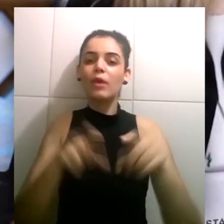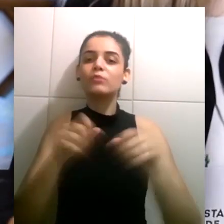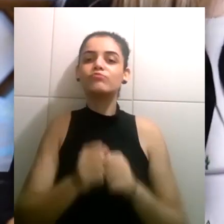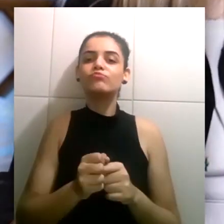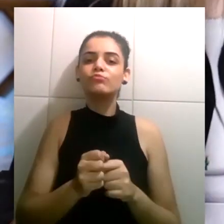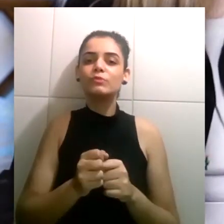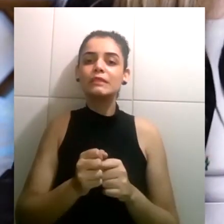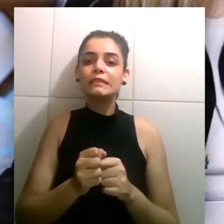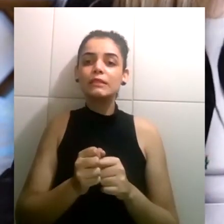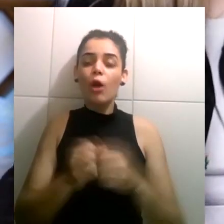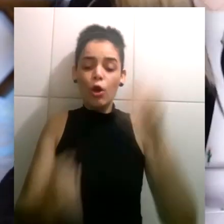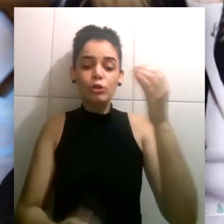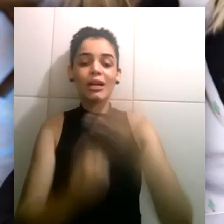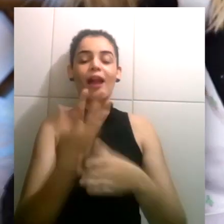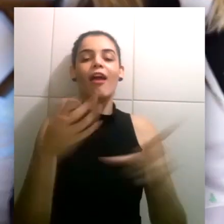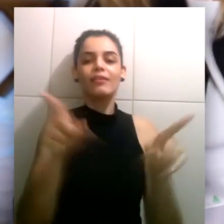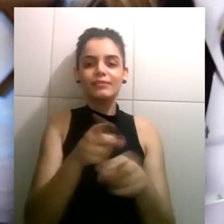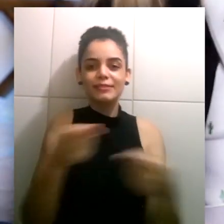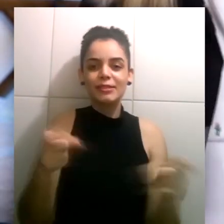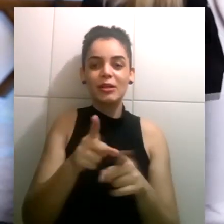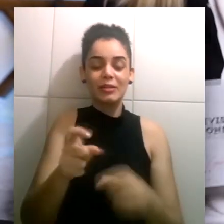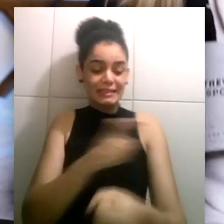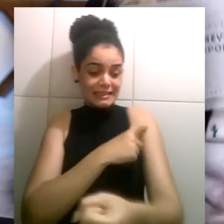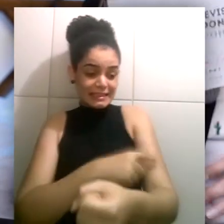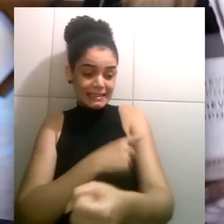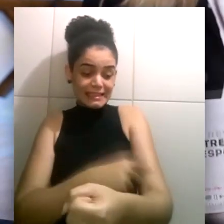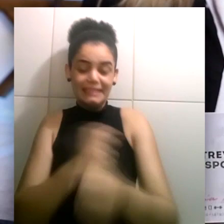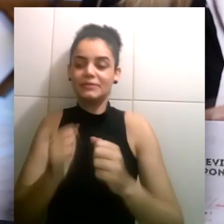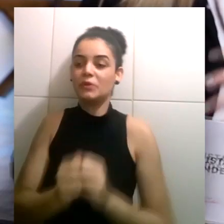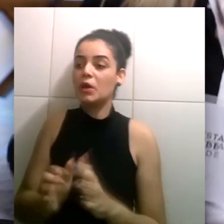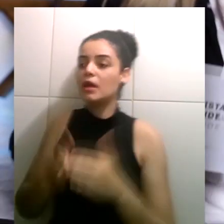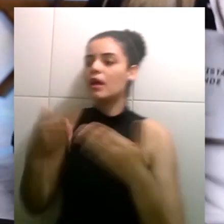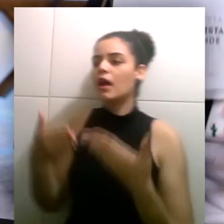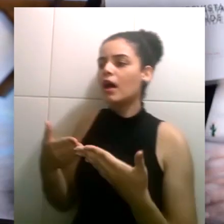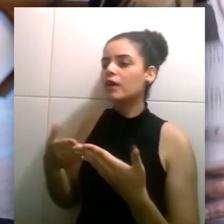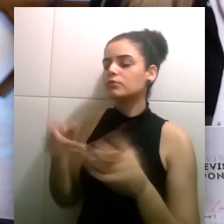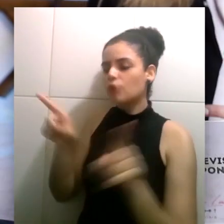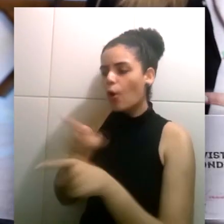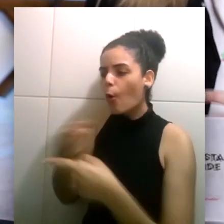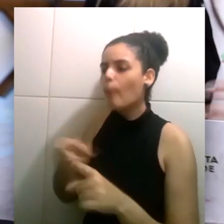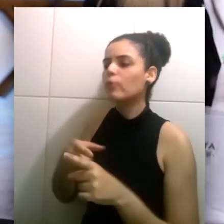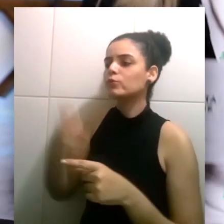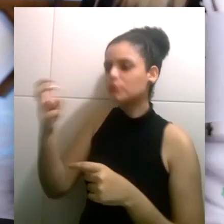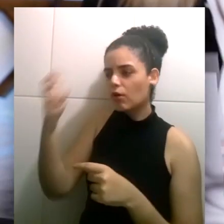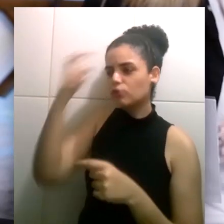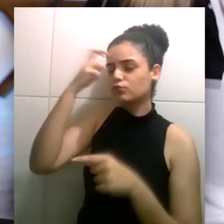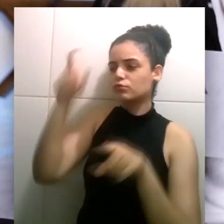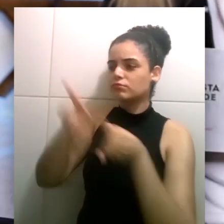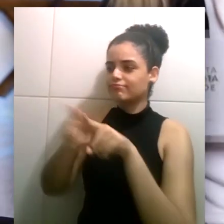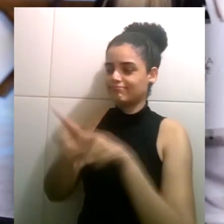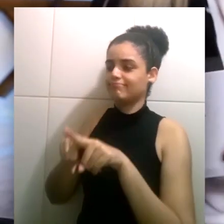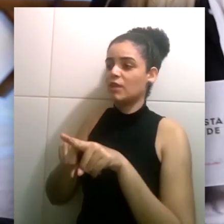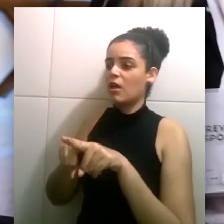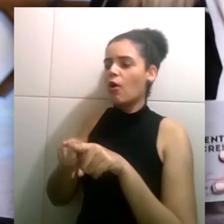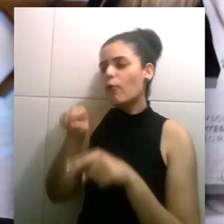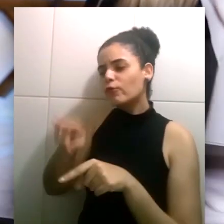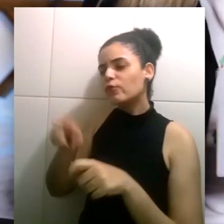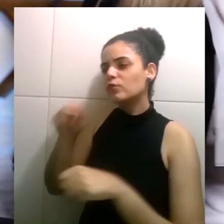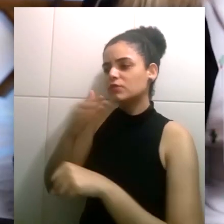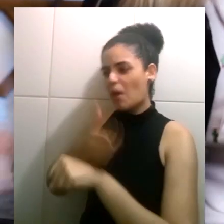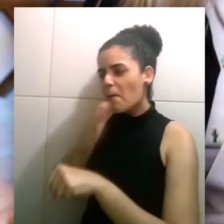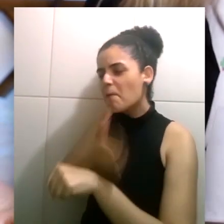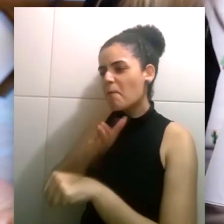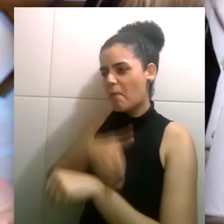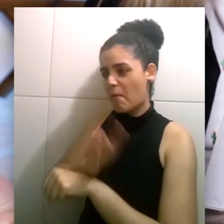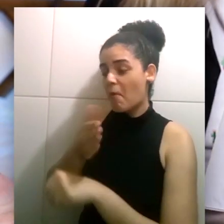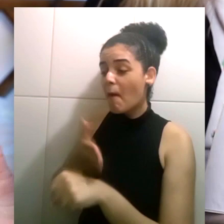né? A música. Tá na família, que tá legal, no sangue. Que legal. Por falar em música, essa questão da cultura, desse mix do inglês e tal, você